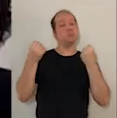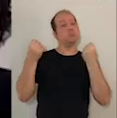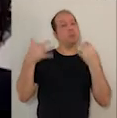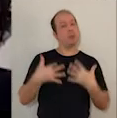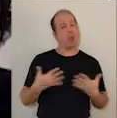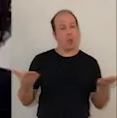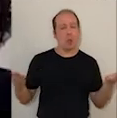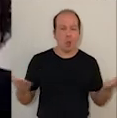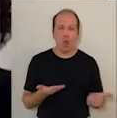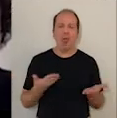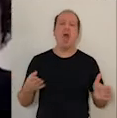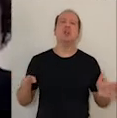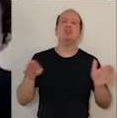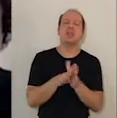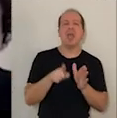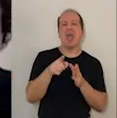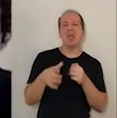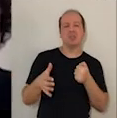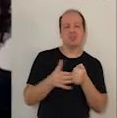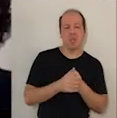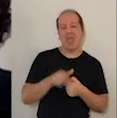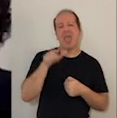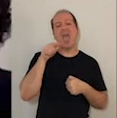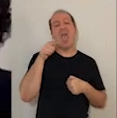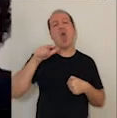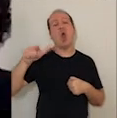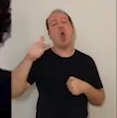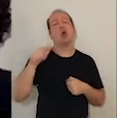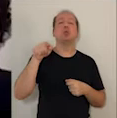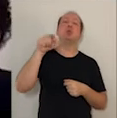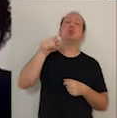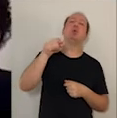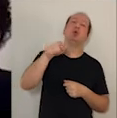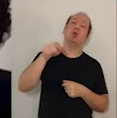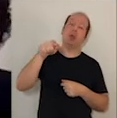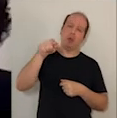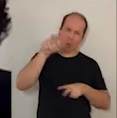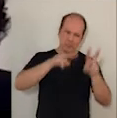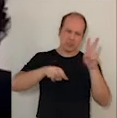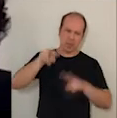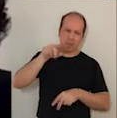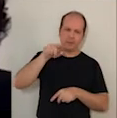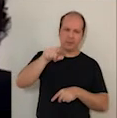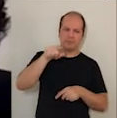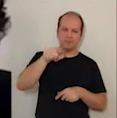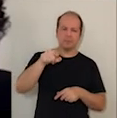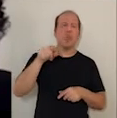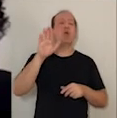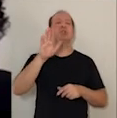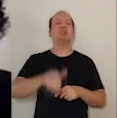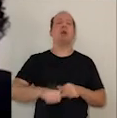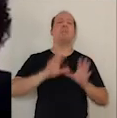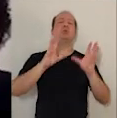Iscariote. Cheguei às escondidas porque este outro patife aí... Observe, excelência, que ele chama todos